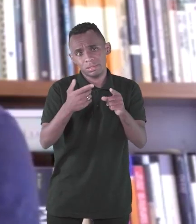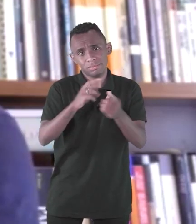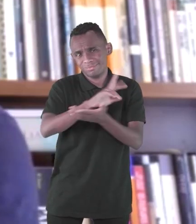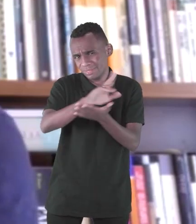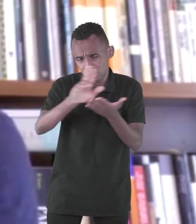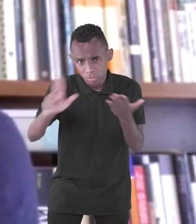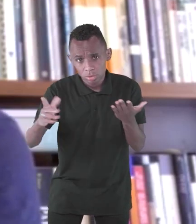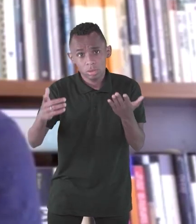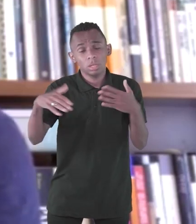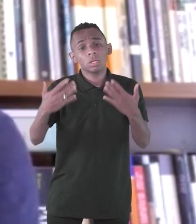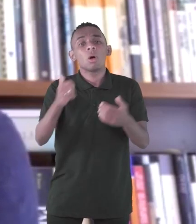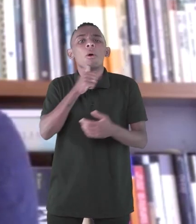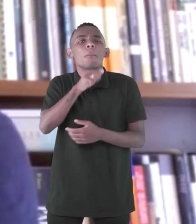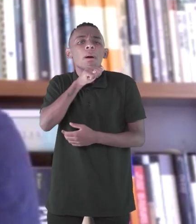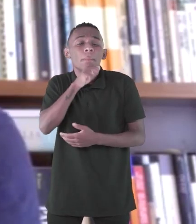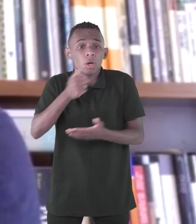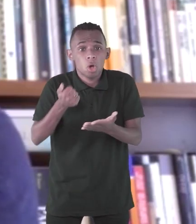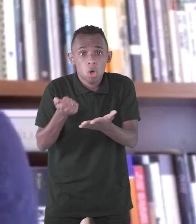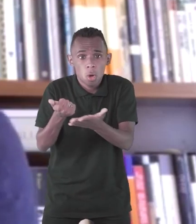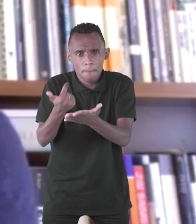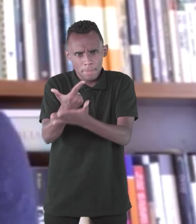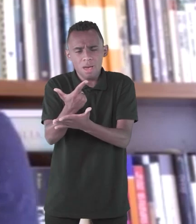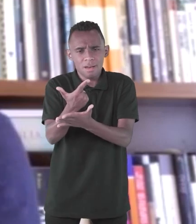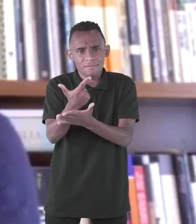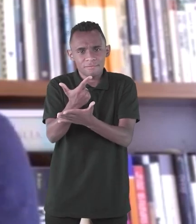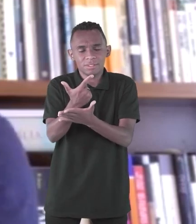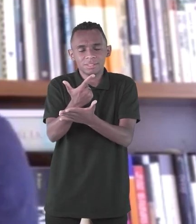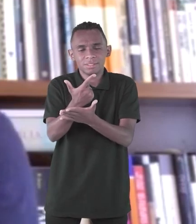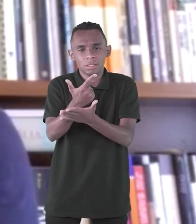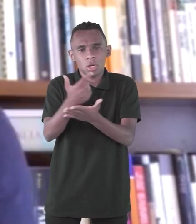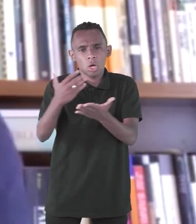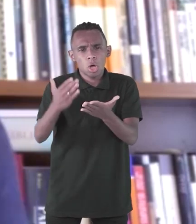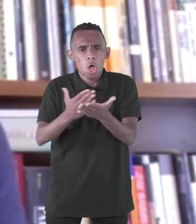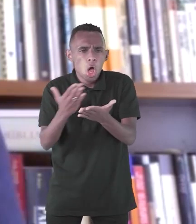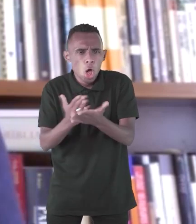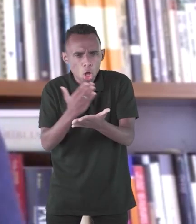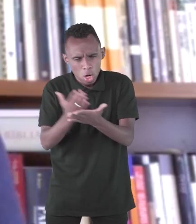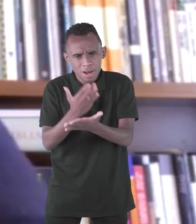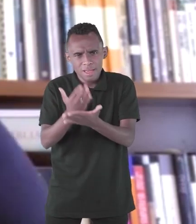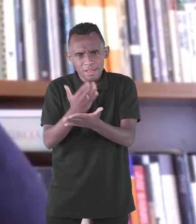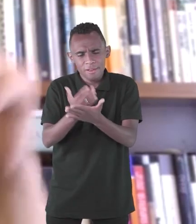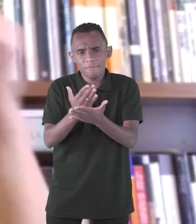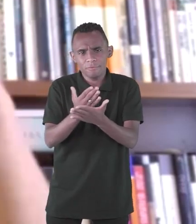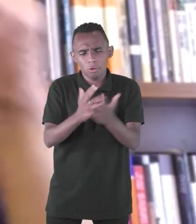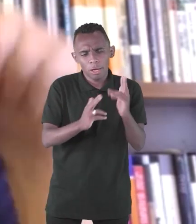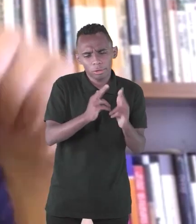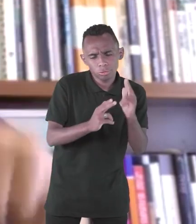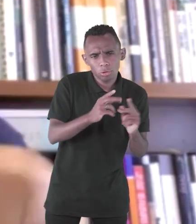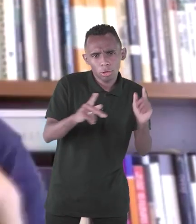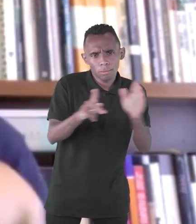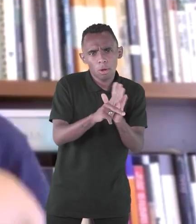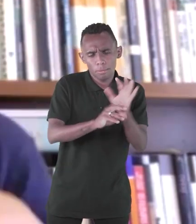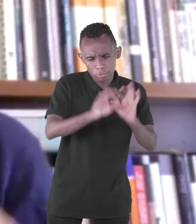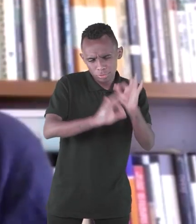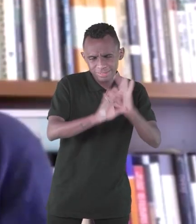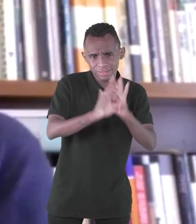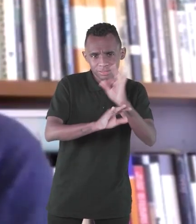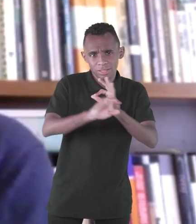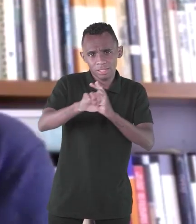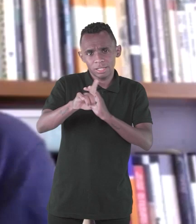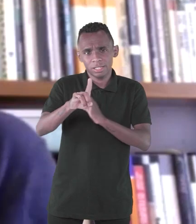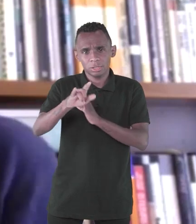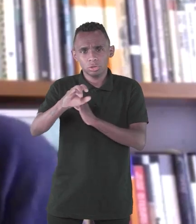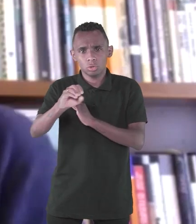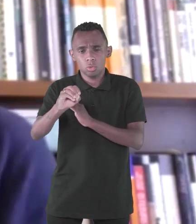loja de discos. Então a minha mãe comprava pra gente os livros por correspondência daquela Ediouro. Vinha